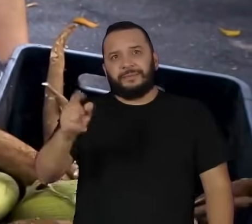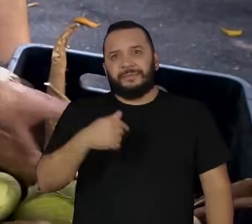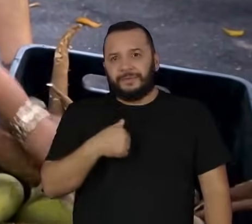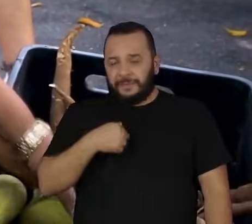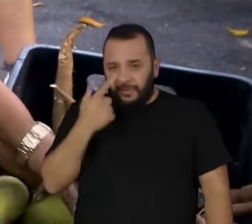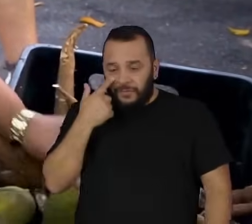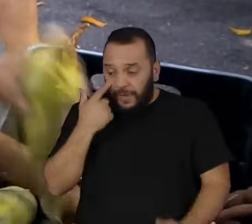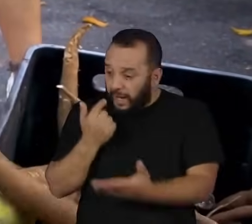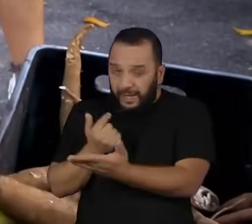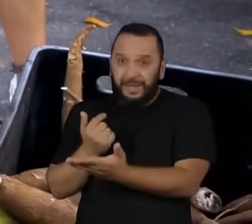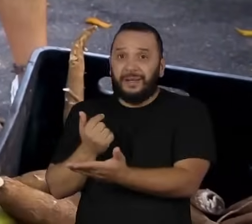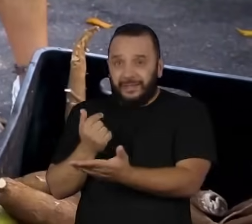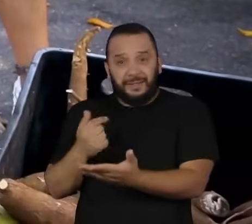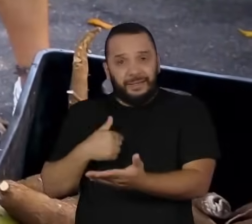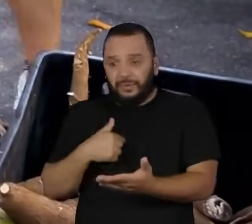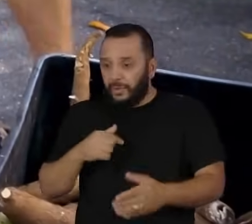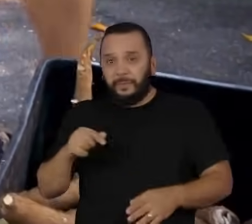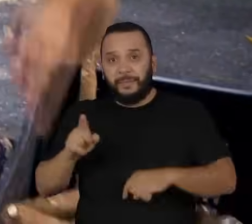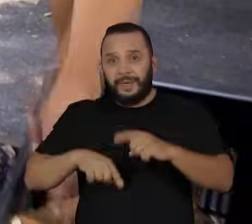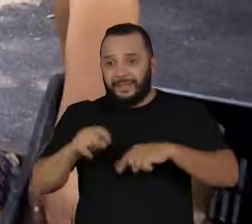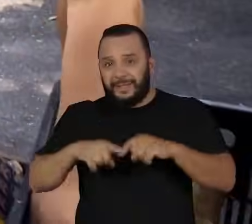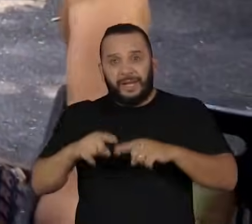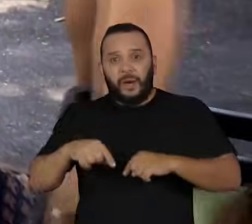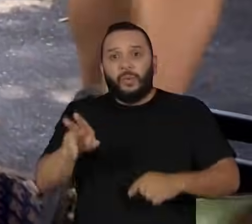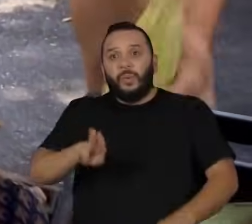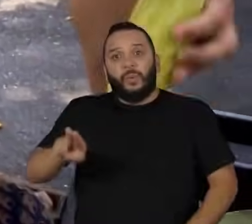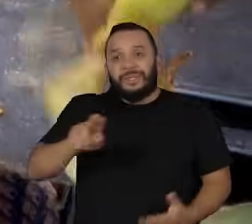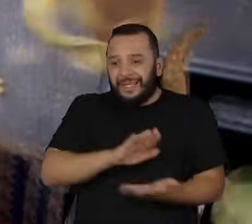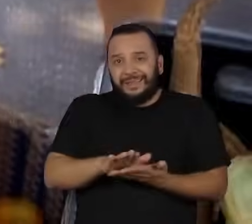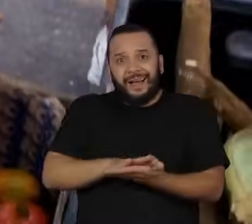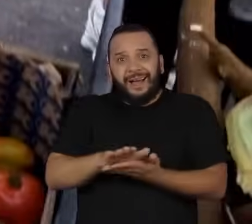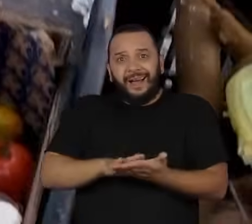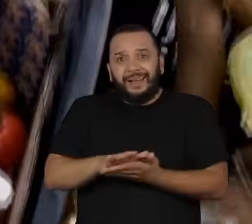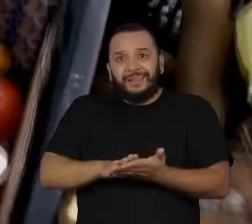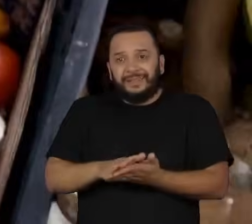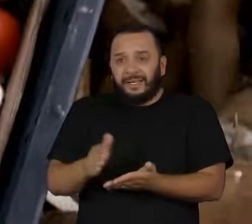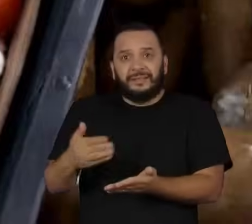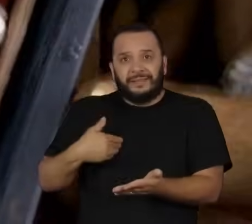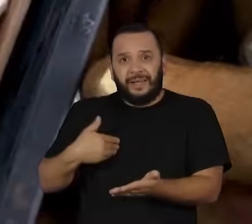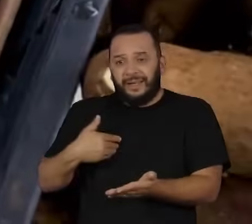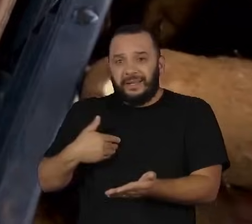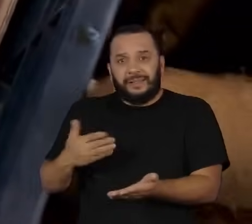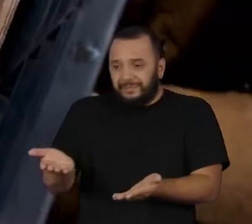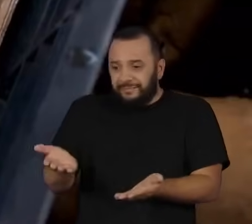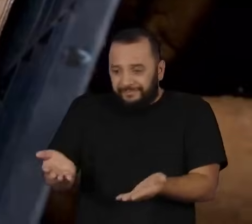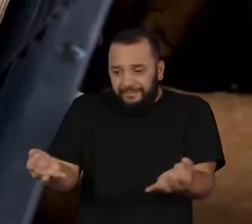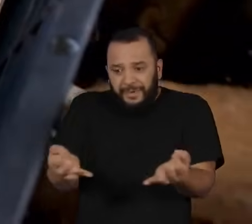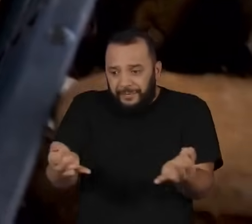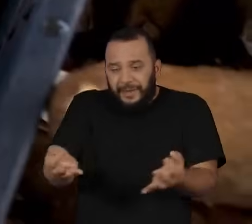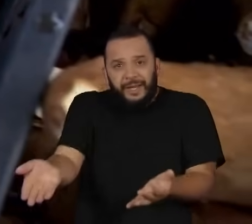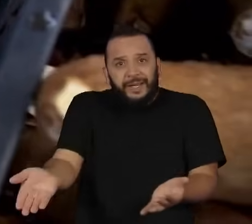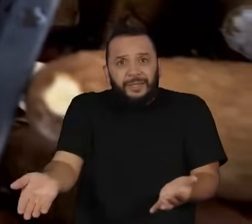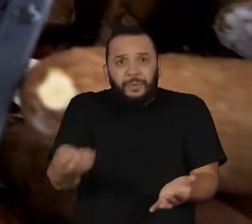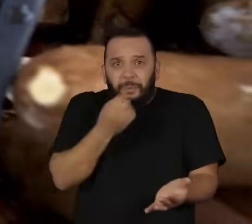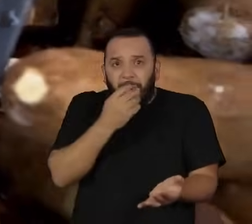gente tá fazendo aqui, ó, eu tô recolhendo alimentos que estão em perfeitas condições. Eles